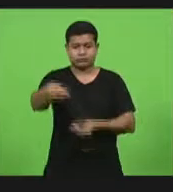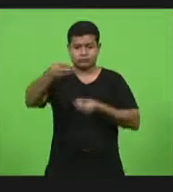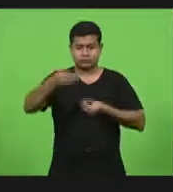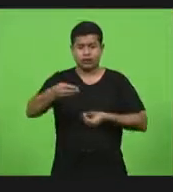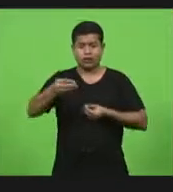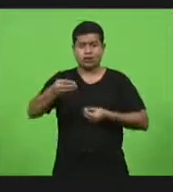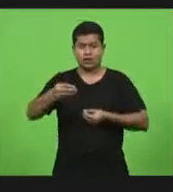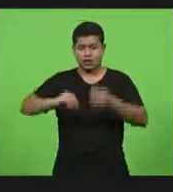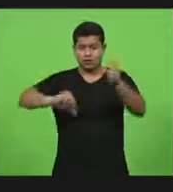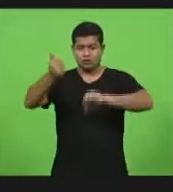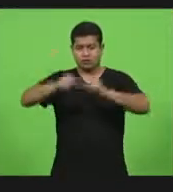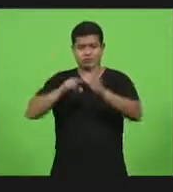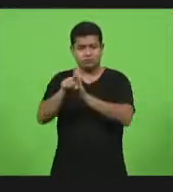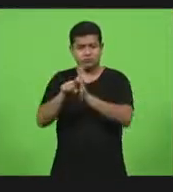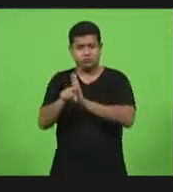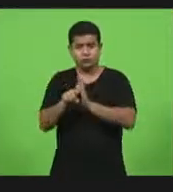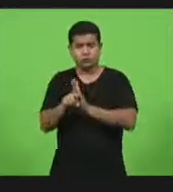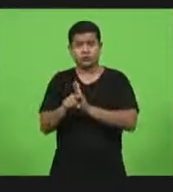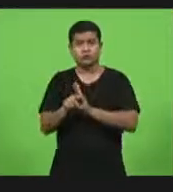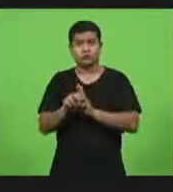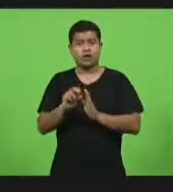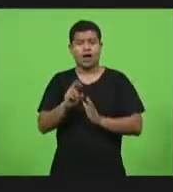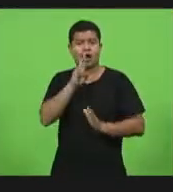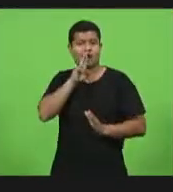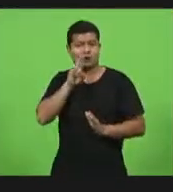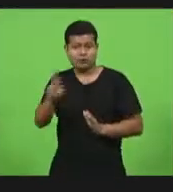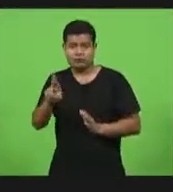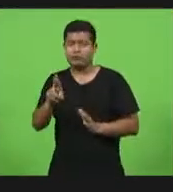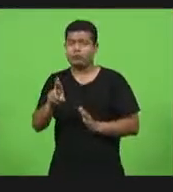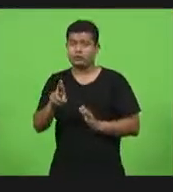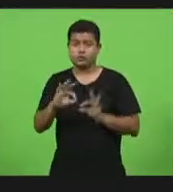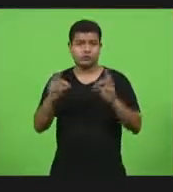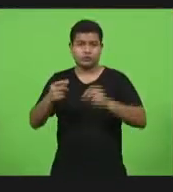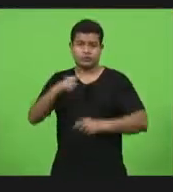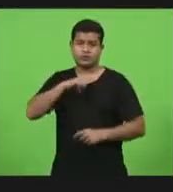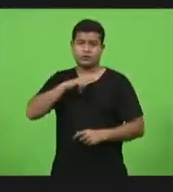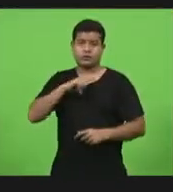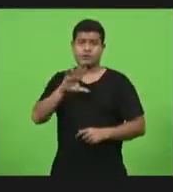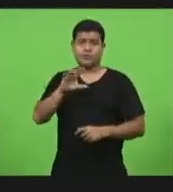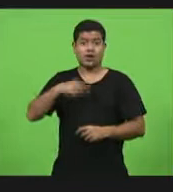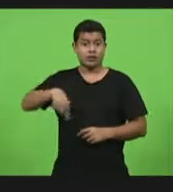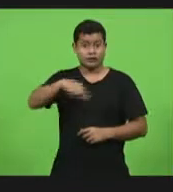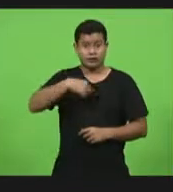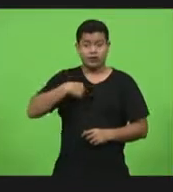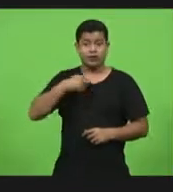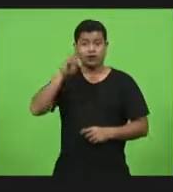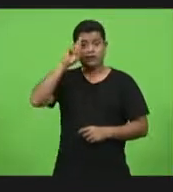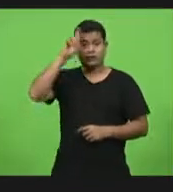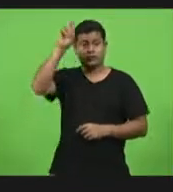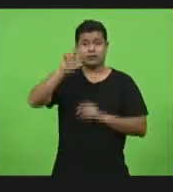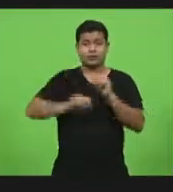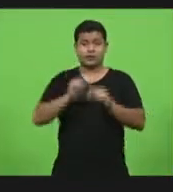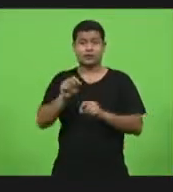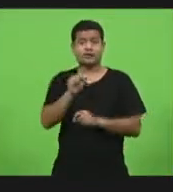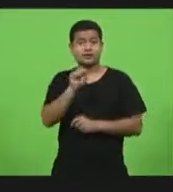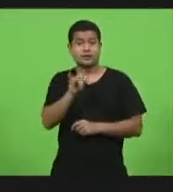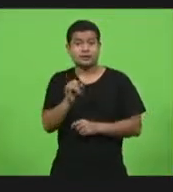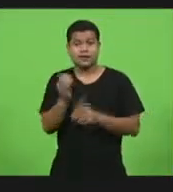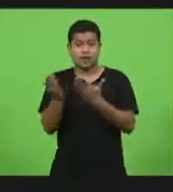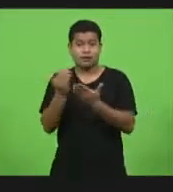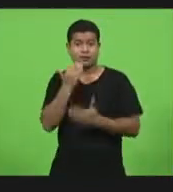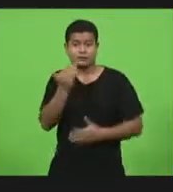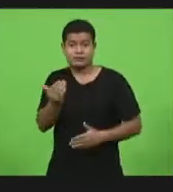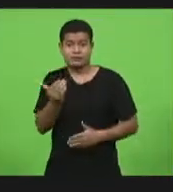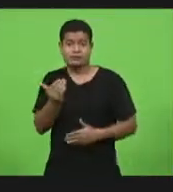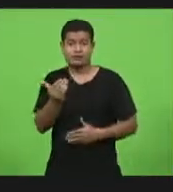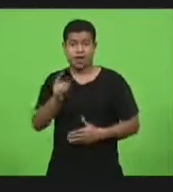pedidos, nenhum fica sem resposta, né? Mas o que cabe que a nós sempre, né, verificar se o pleito do deputado ele é